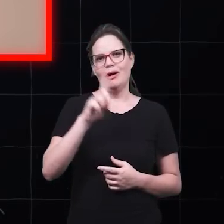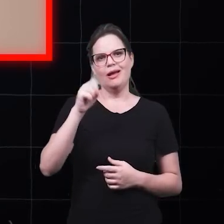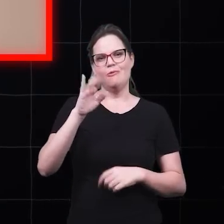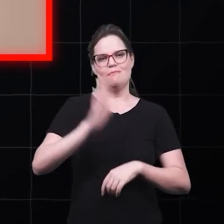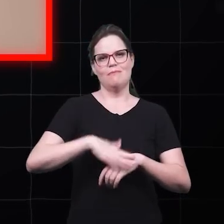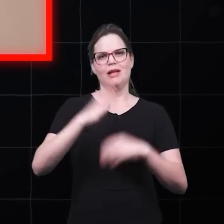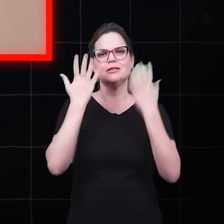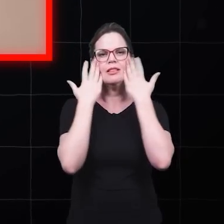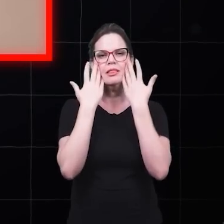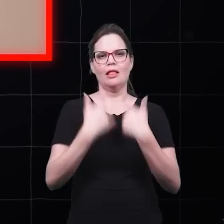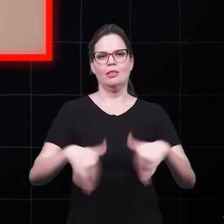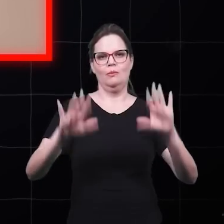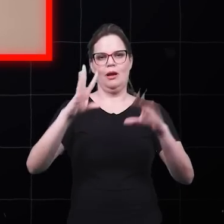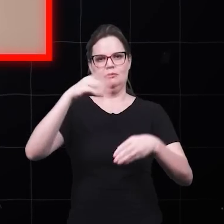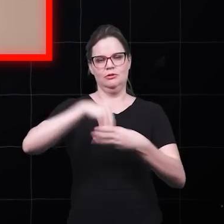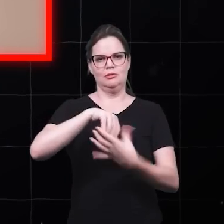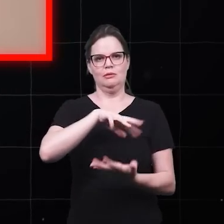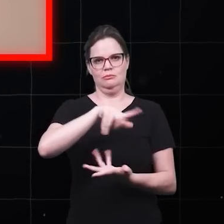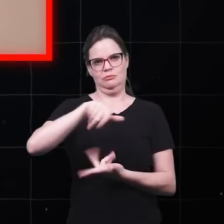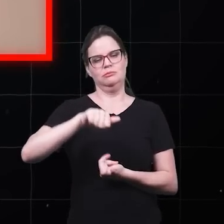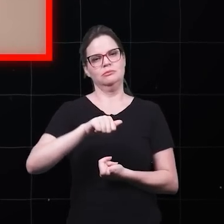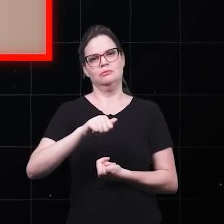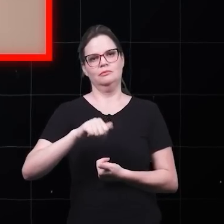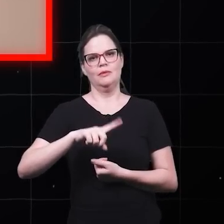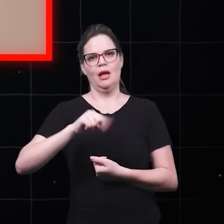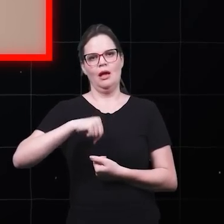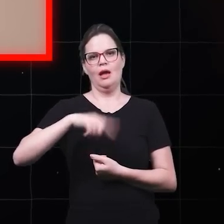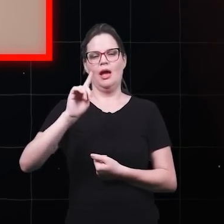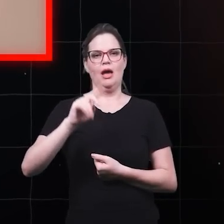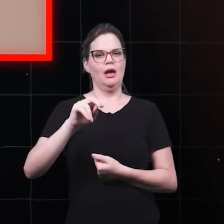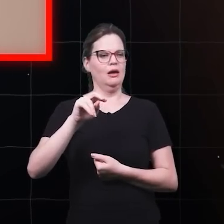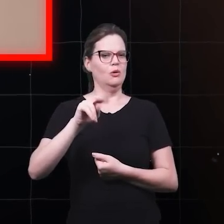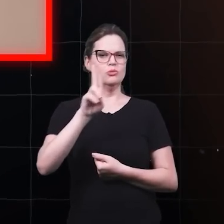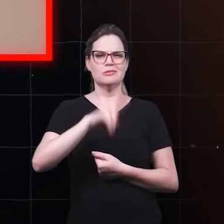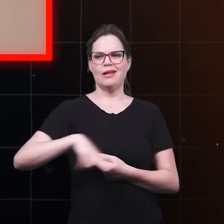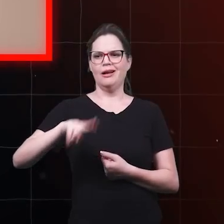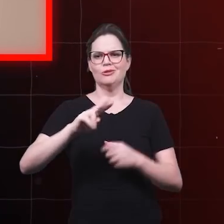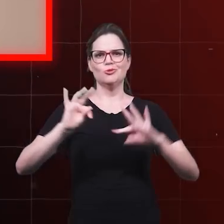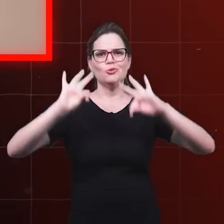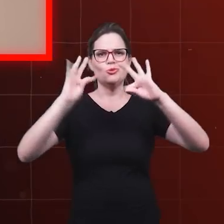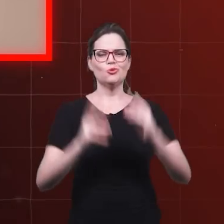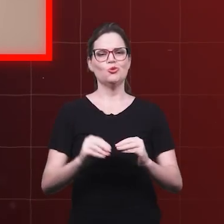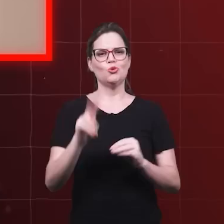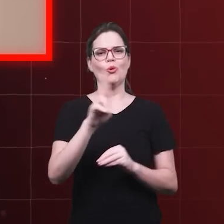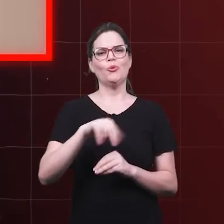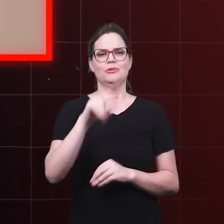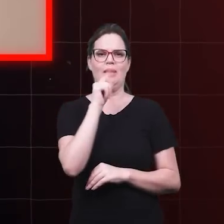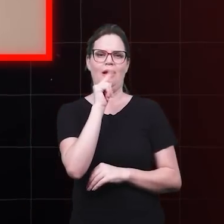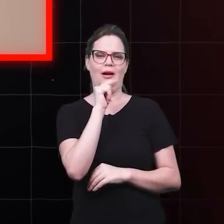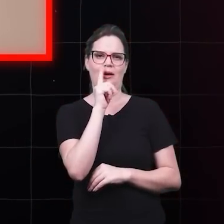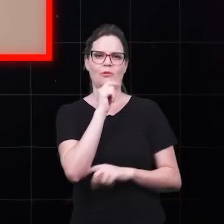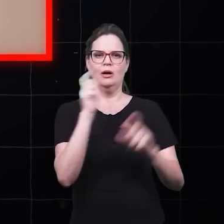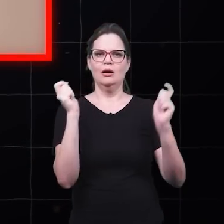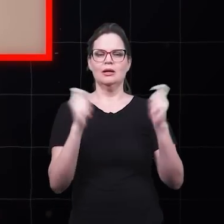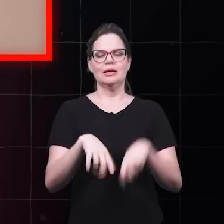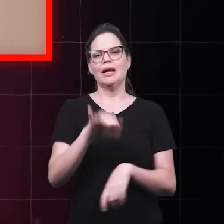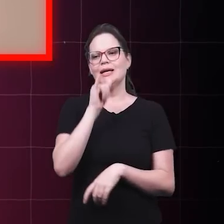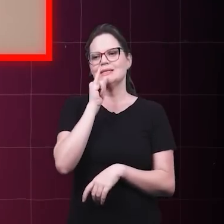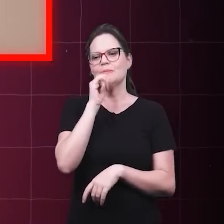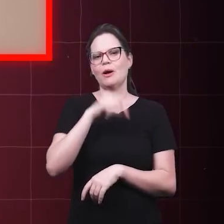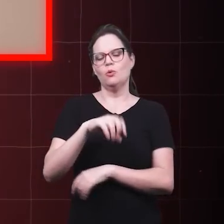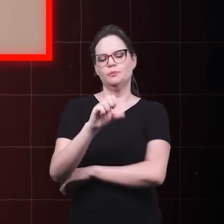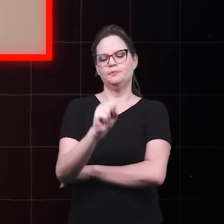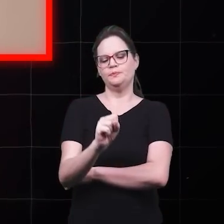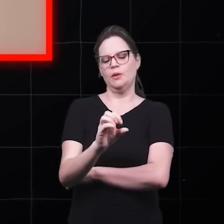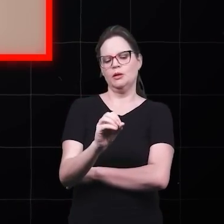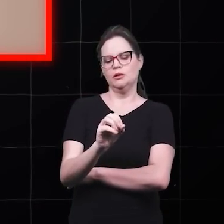mais comum no nosso planeta. Ela é considerada, inclusive, um solvente universal, ou seja, um solvente que dissolve muitos